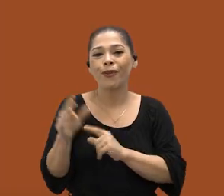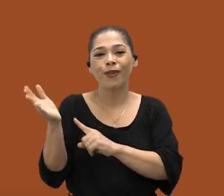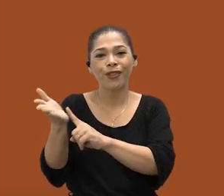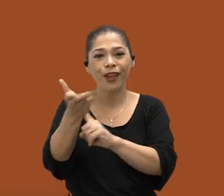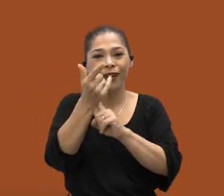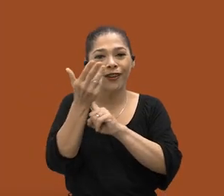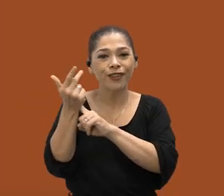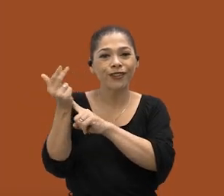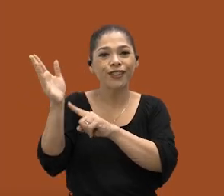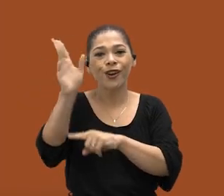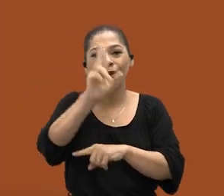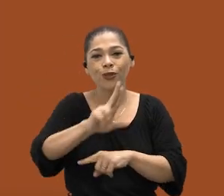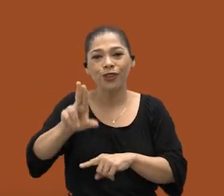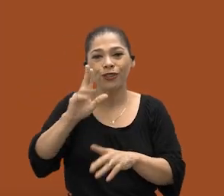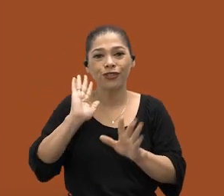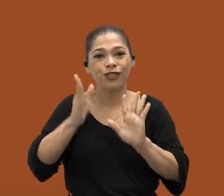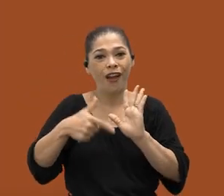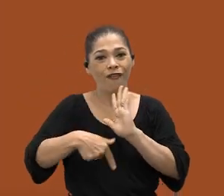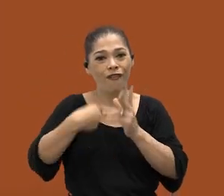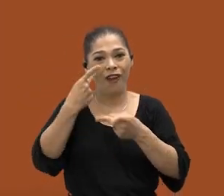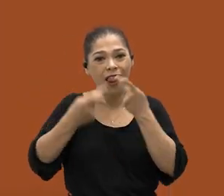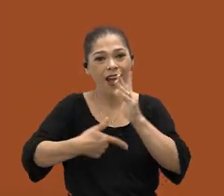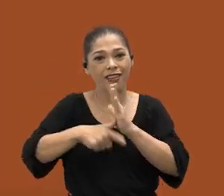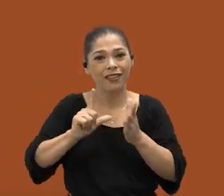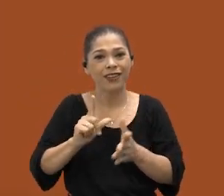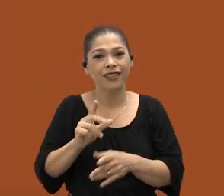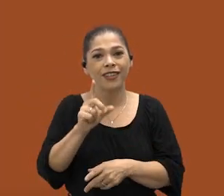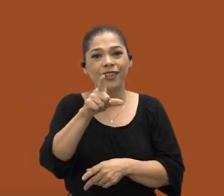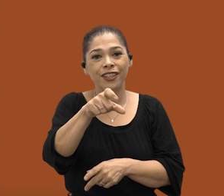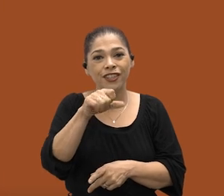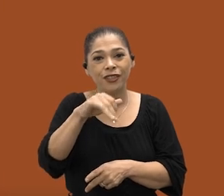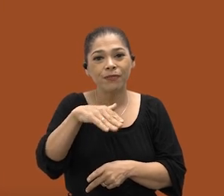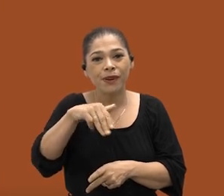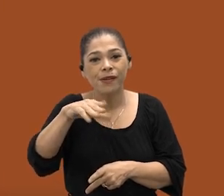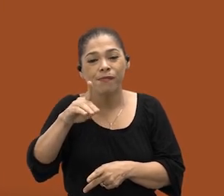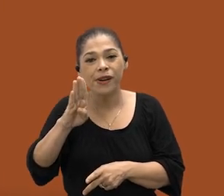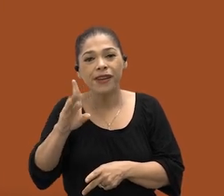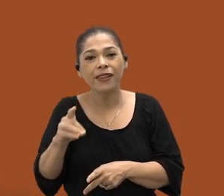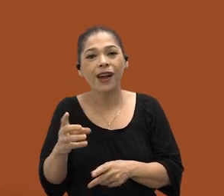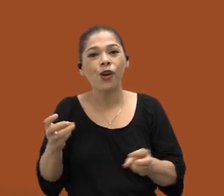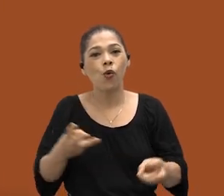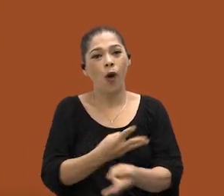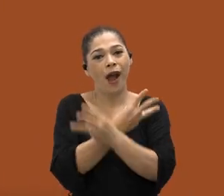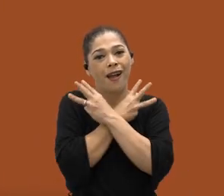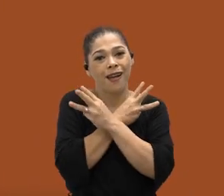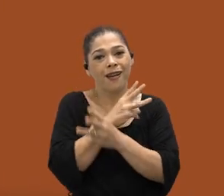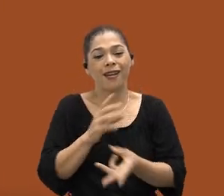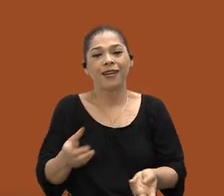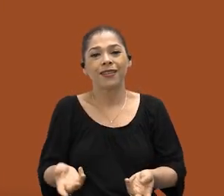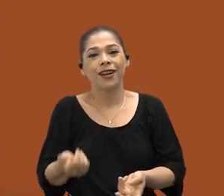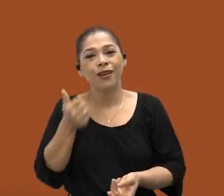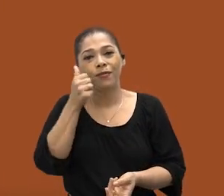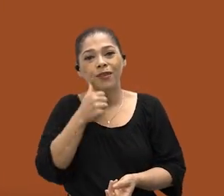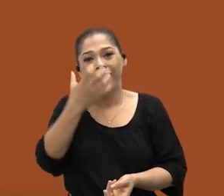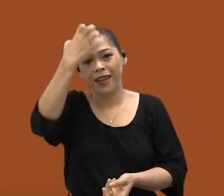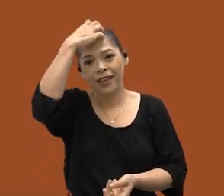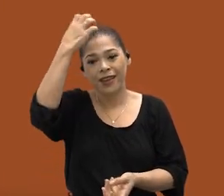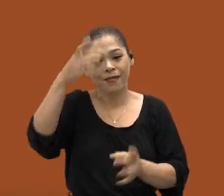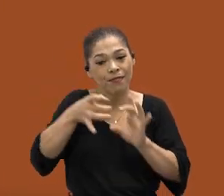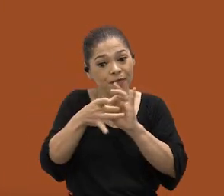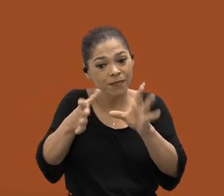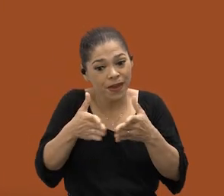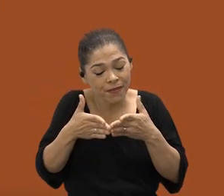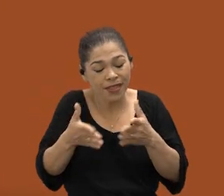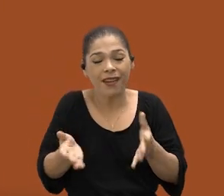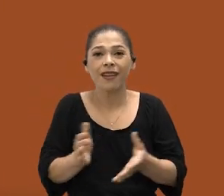além dos já mencionados aqui né Chama Amanda o wakanda ou mulher me